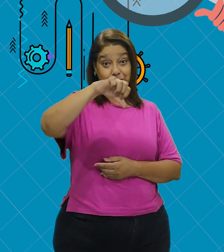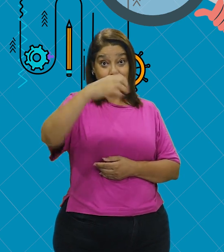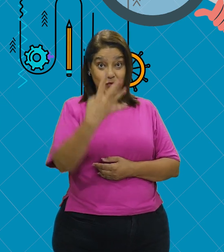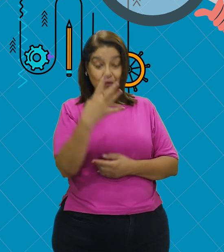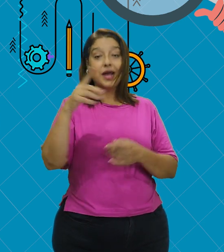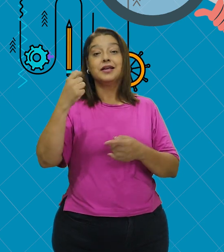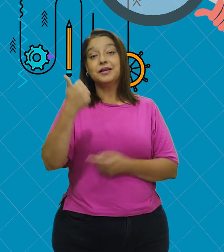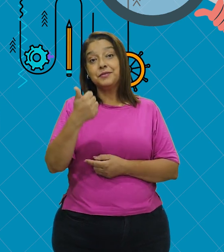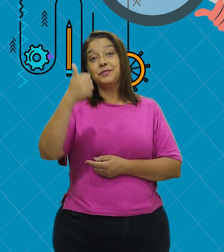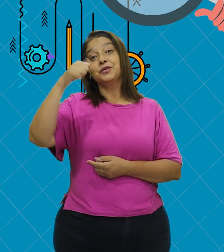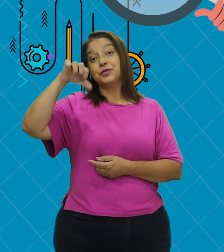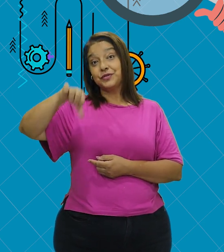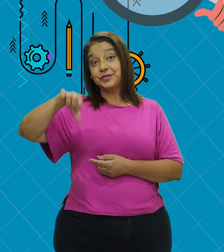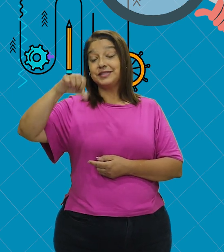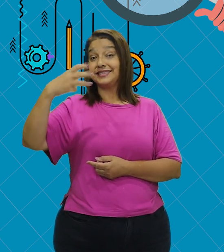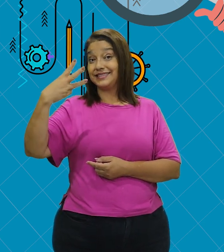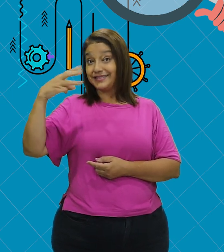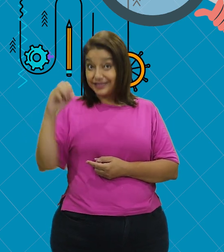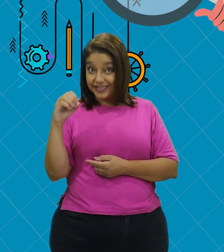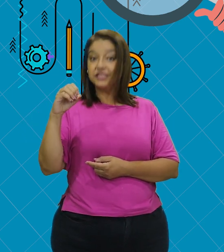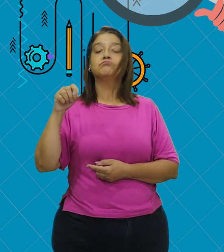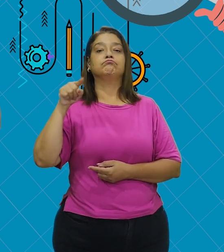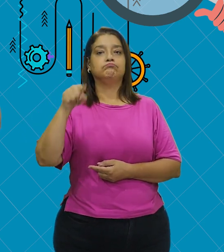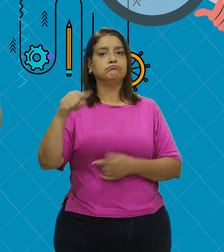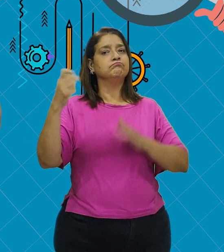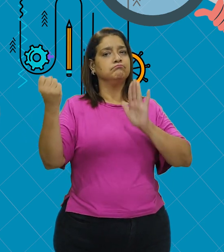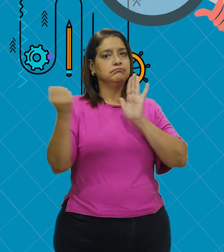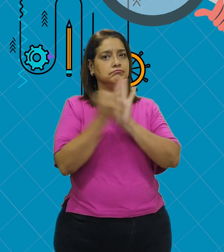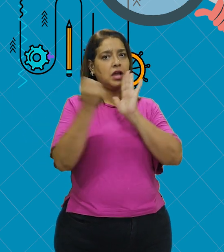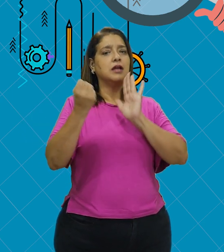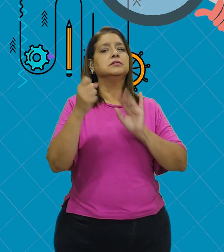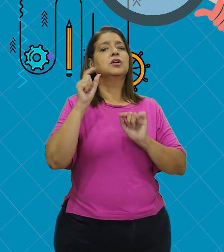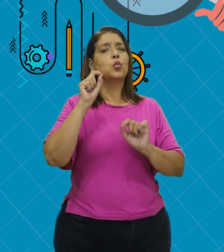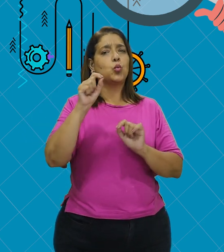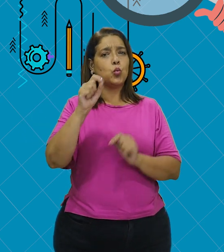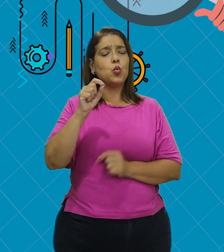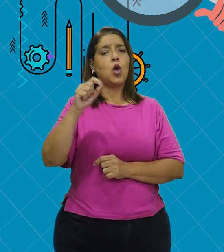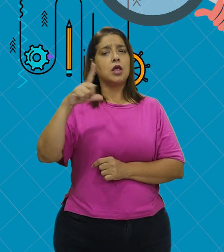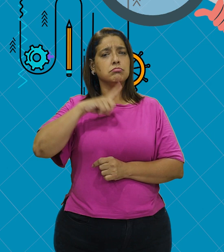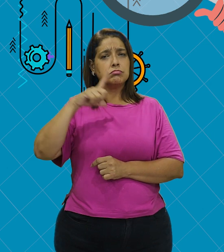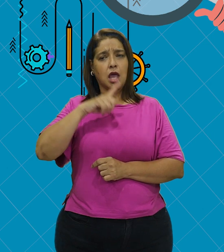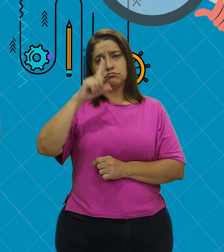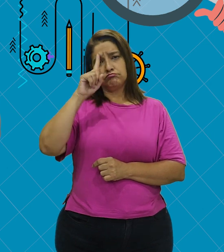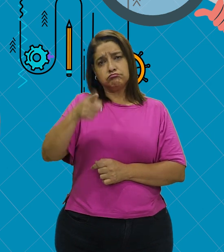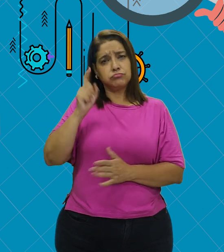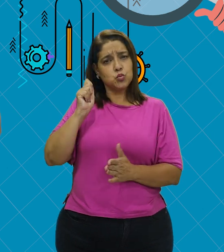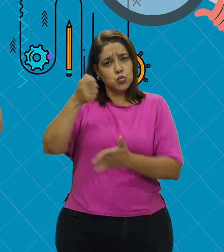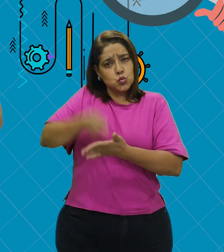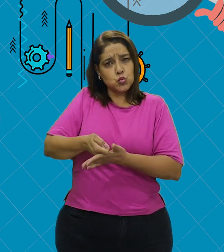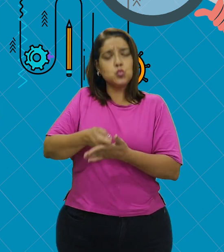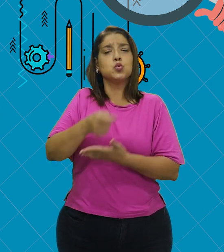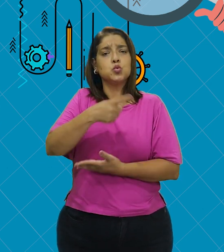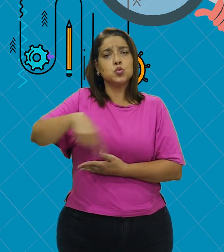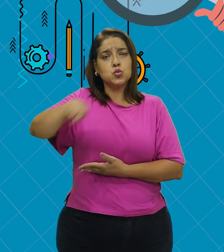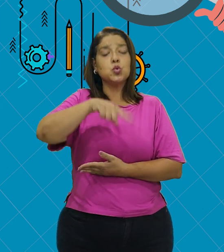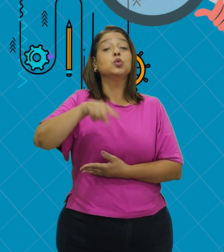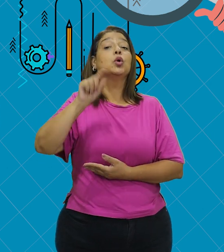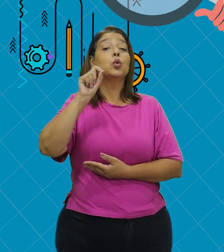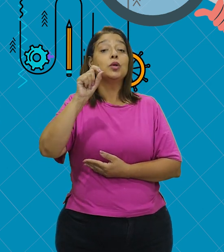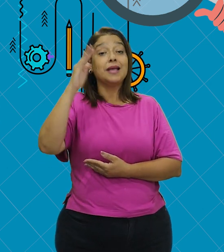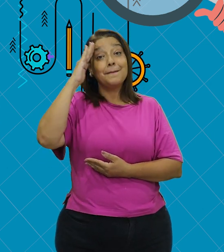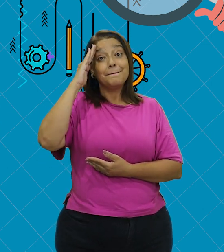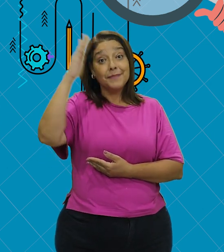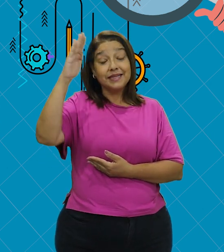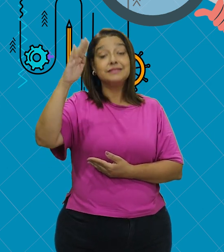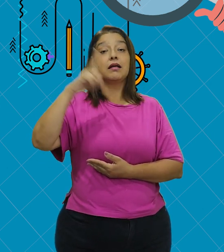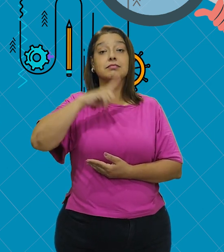1894 e 1930, marcado pelo domínio político das elites agrárias, principalmente dos estados